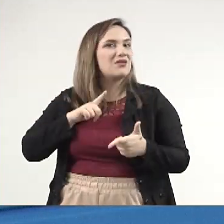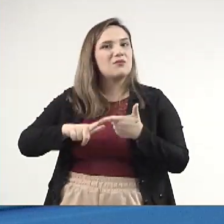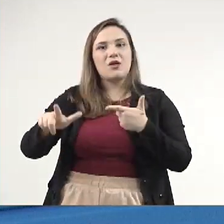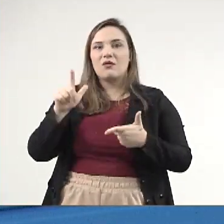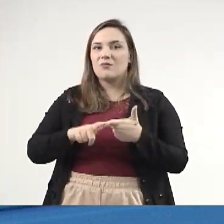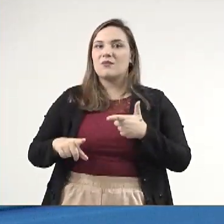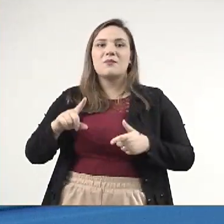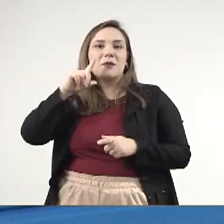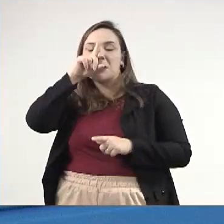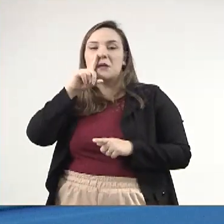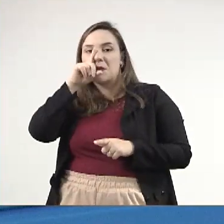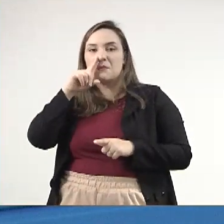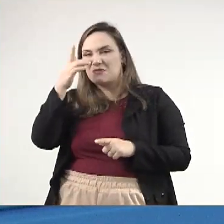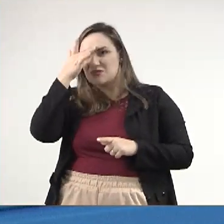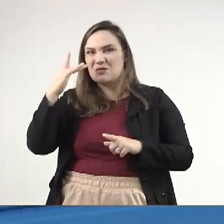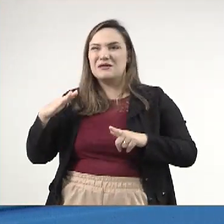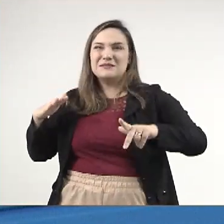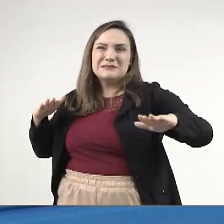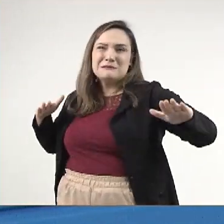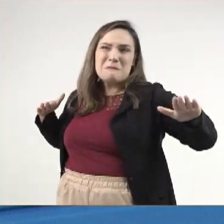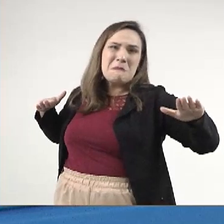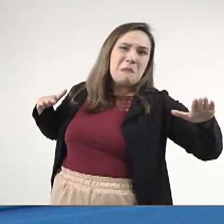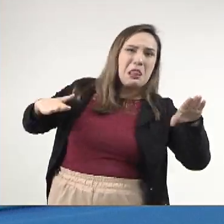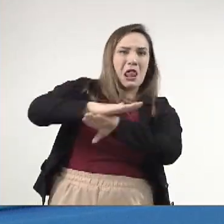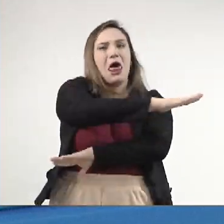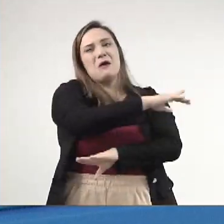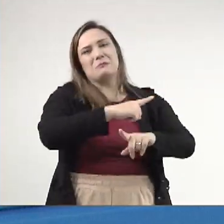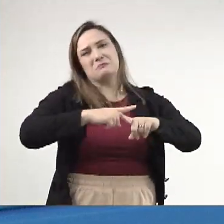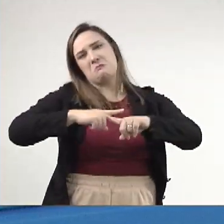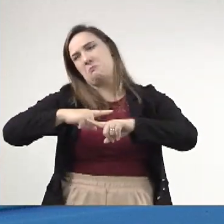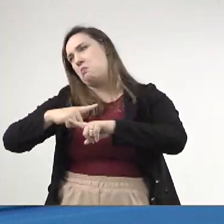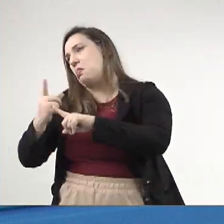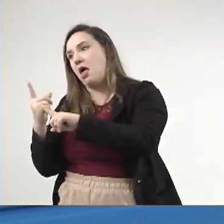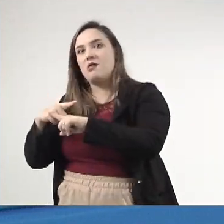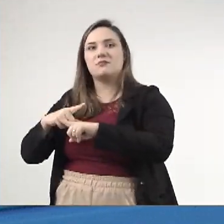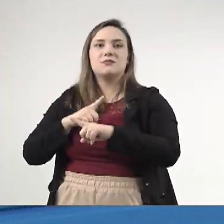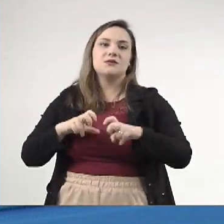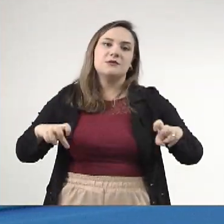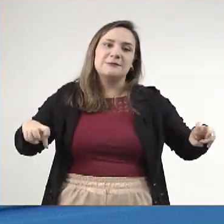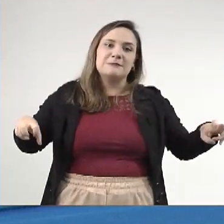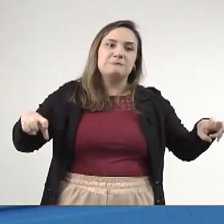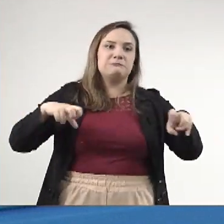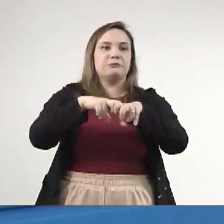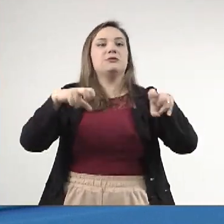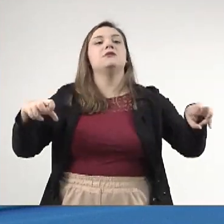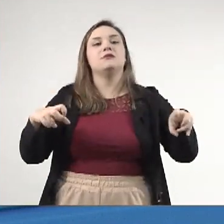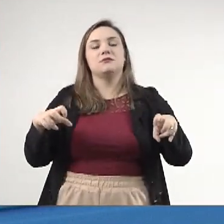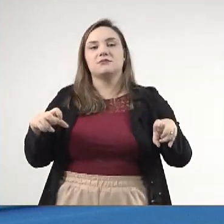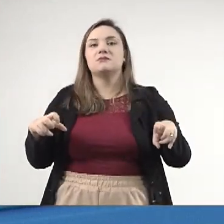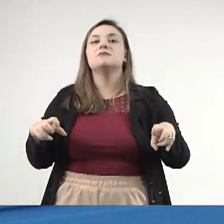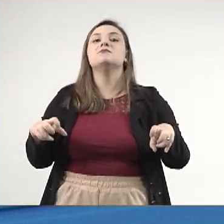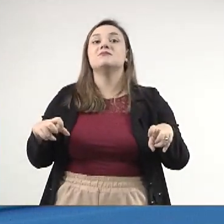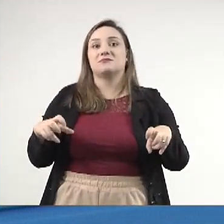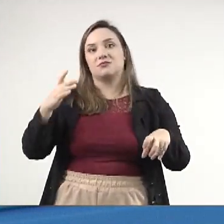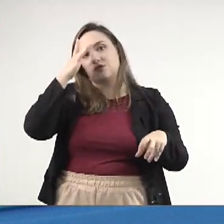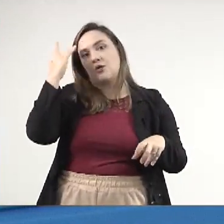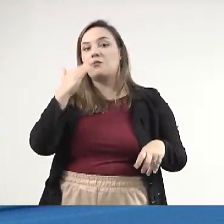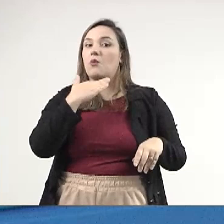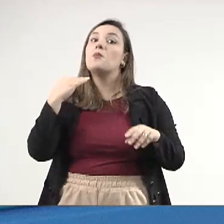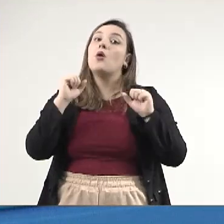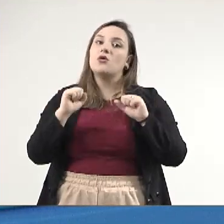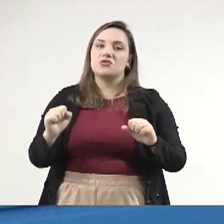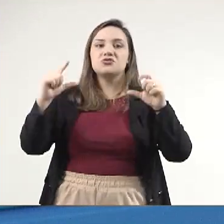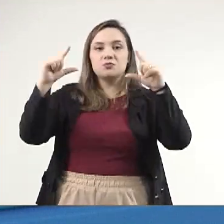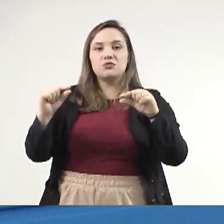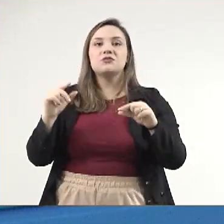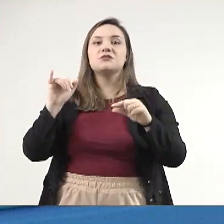e riscos relacionados à velocidade dos veículos que trafegam na via, com frequentes acidentes, inclusive com vítimas, situação que poderia ser mitigada